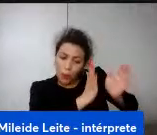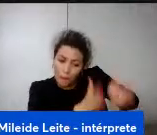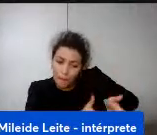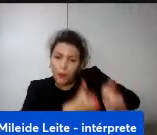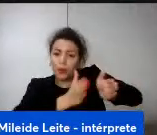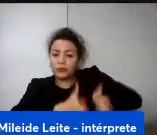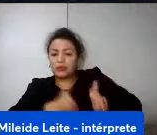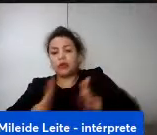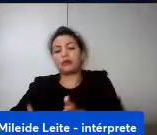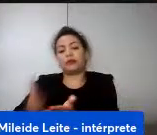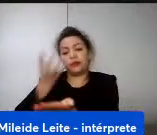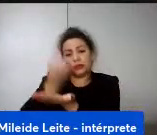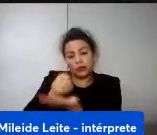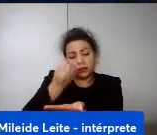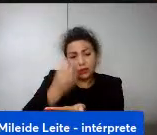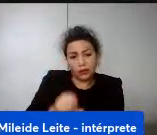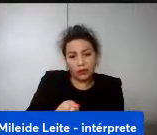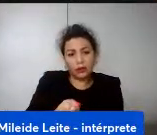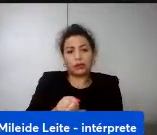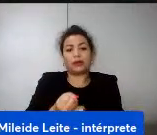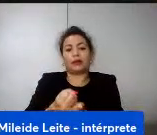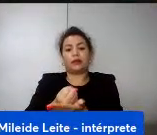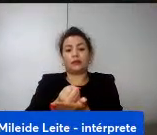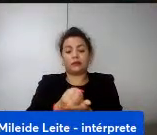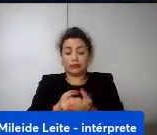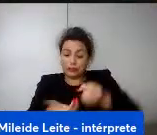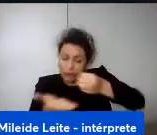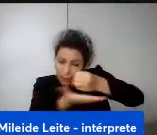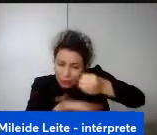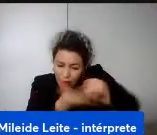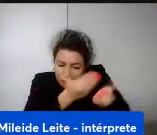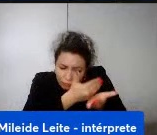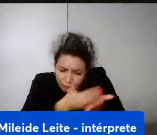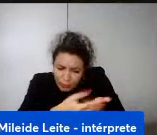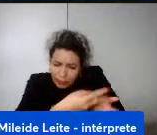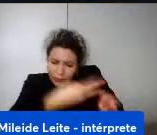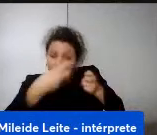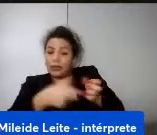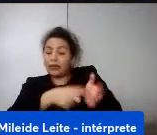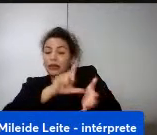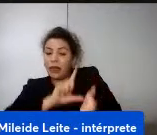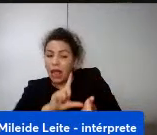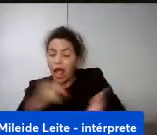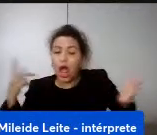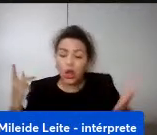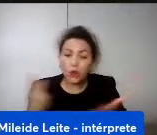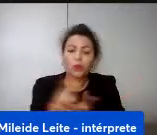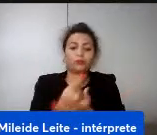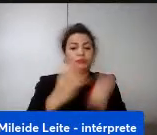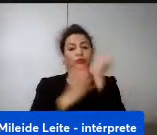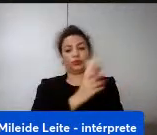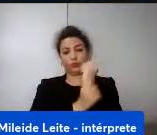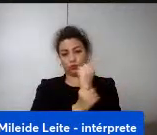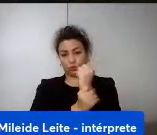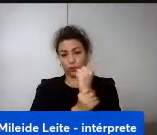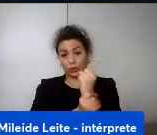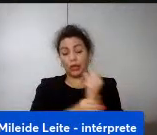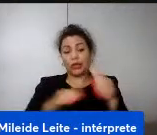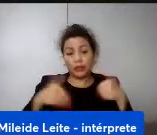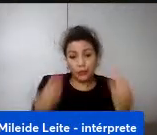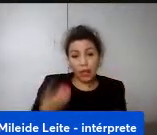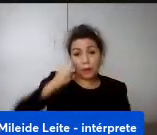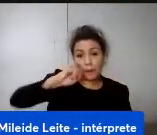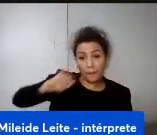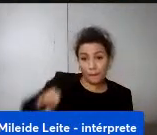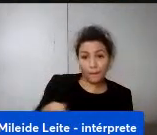alfabetização detectado mais na base, mais no início, se faça de forma mais segura. Tá, então, eu aproveito a ocasião